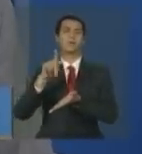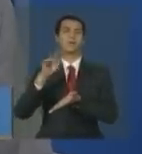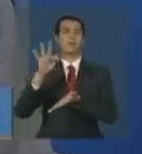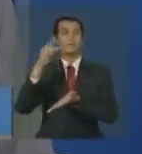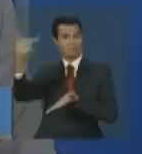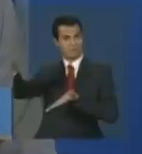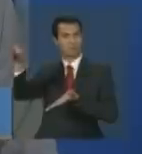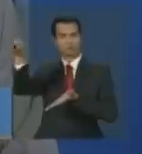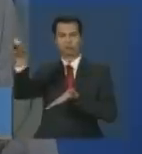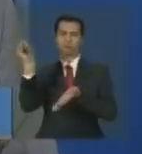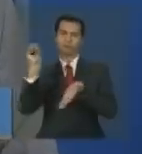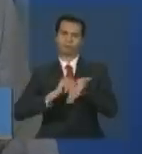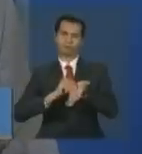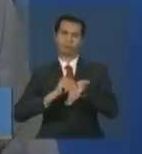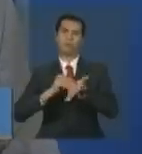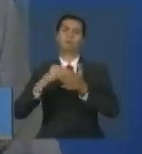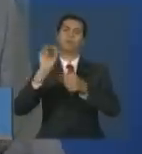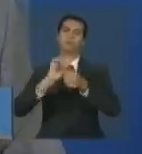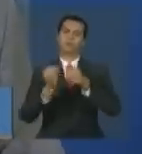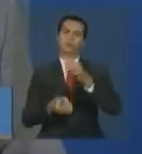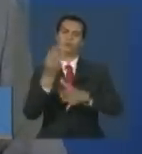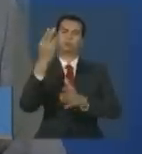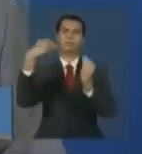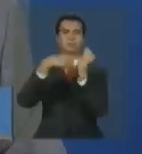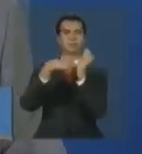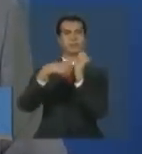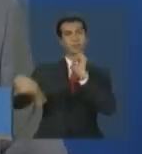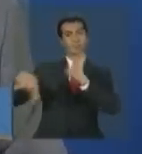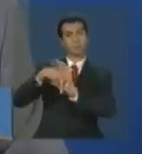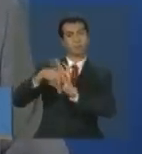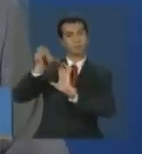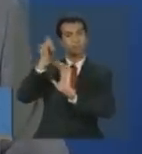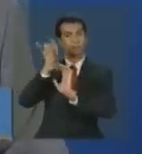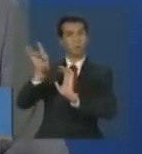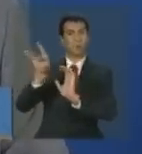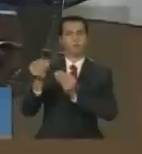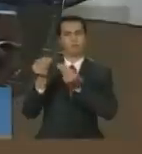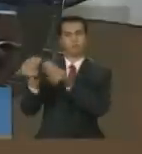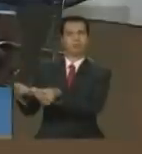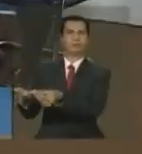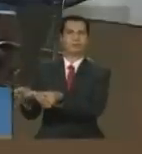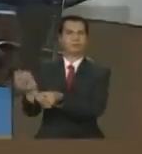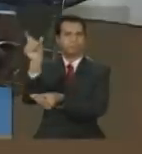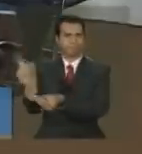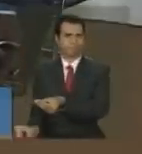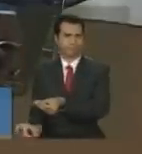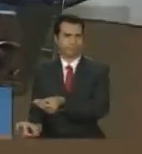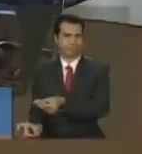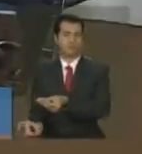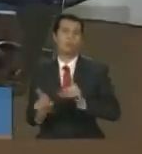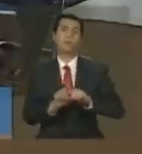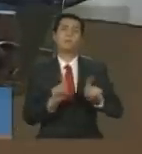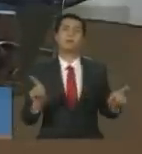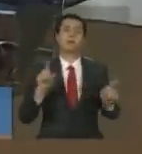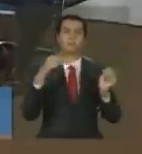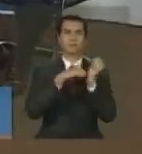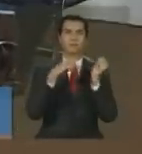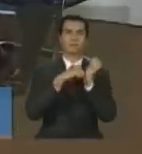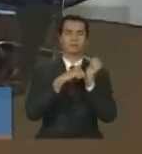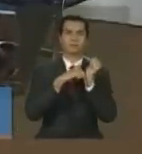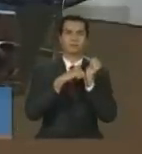senha específica para você, né? Só que a implantação disso, dessa nova política de senhas, ela